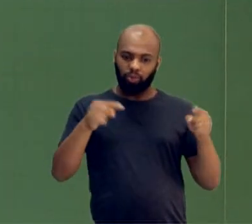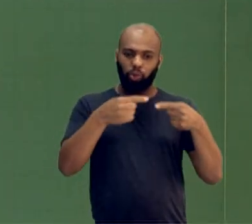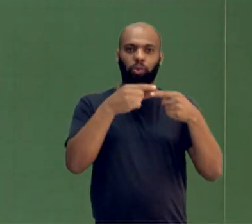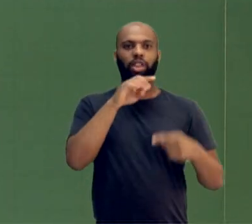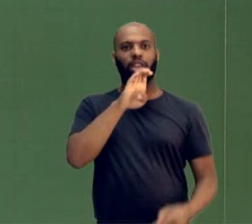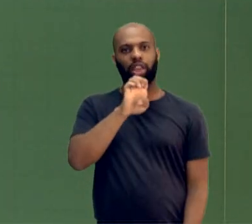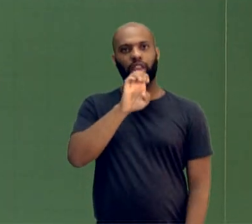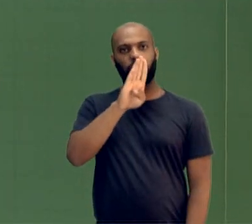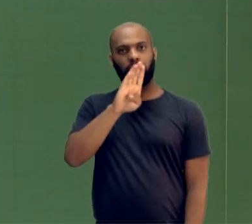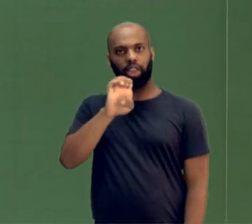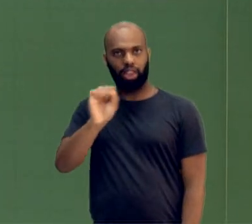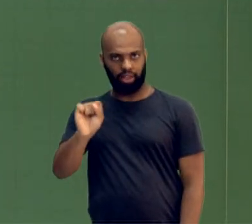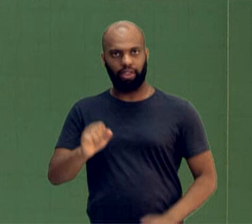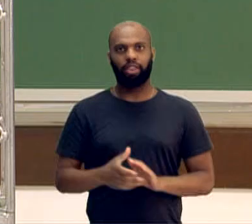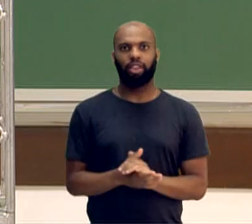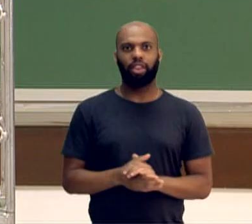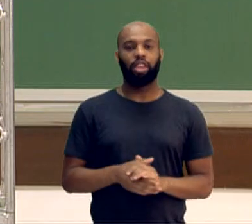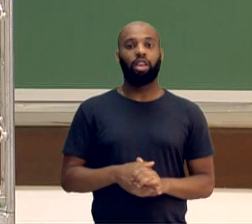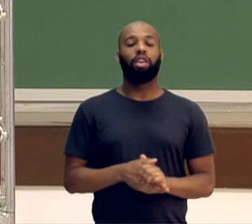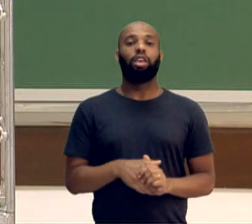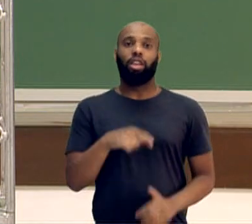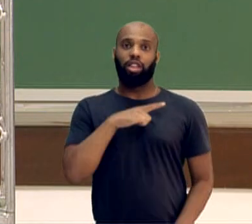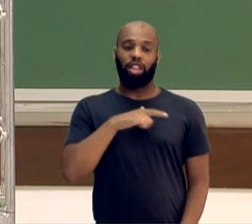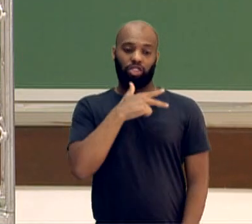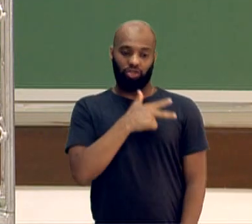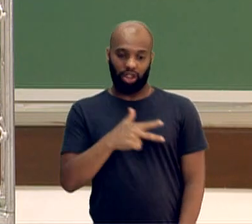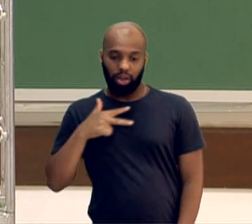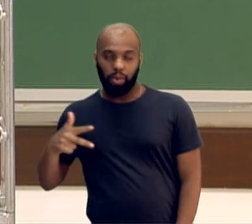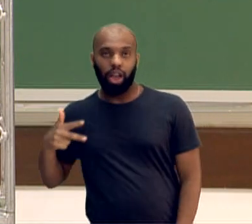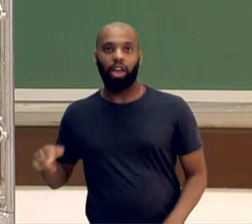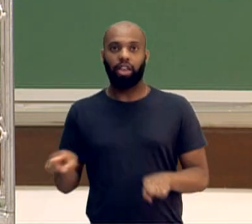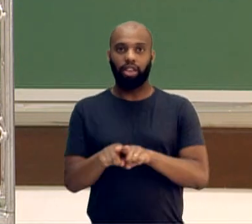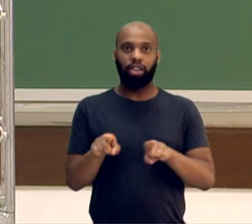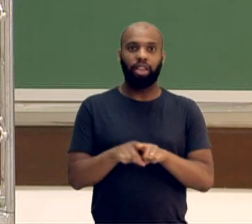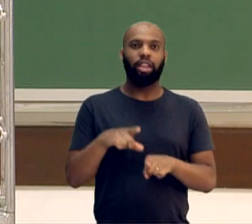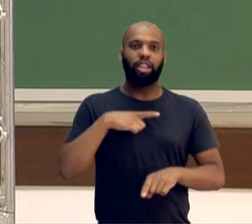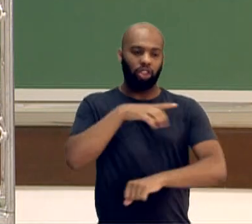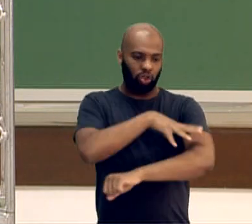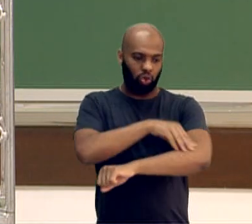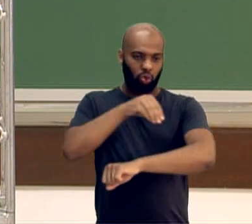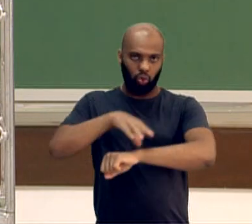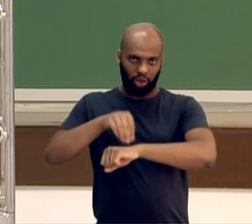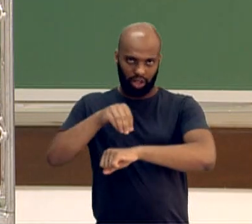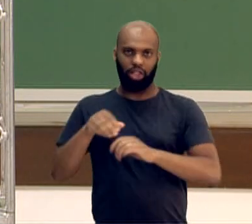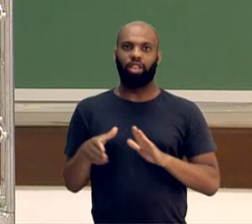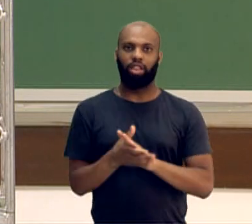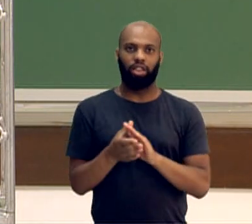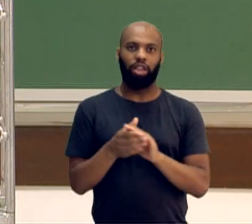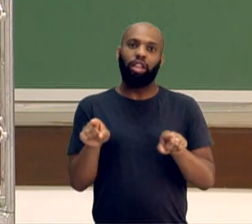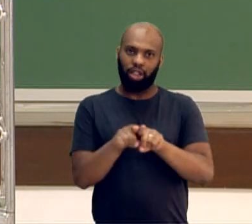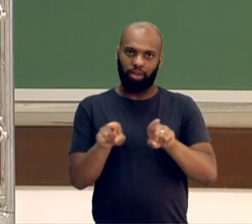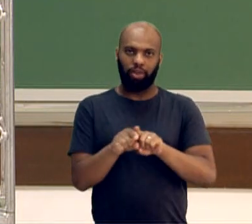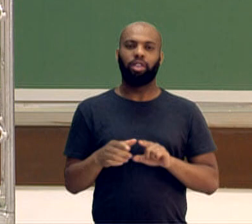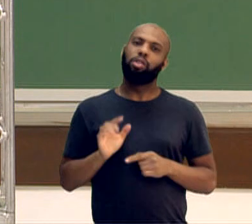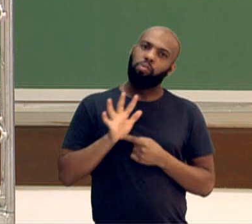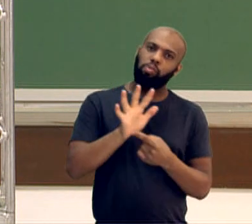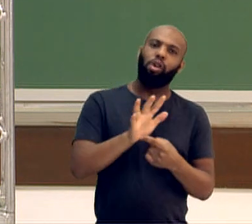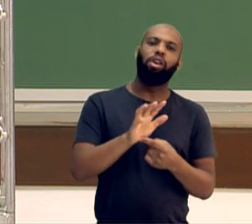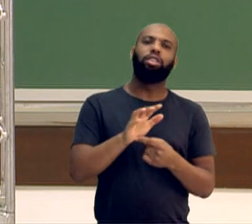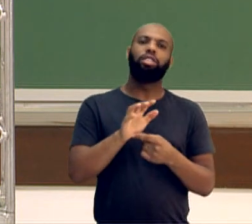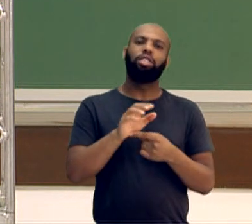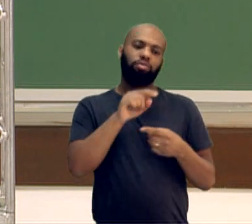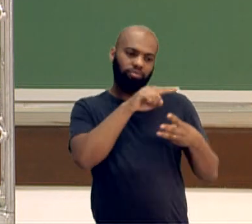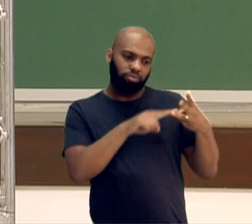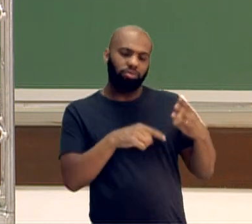estados do bem-estar social. Noruega, Dinamarca e Suíça, tá, propõem bem essa ideia do estado do